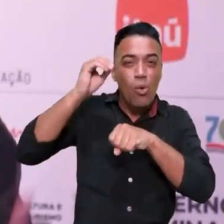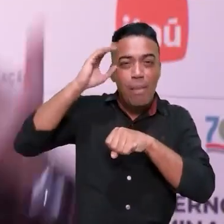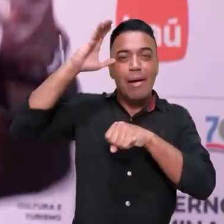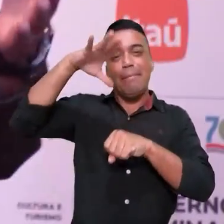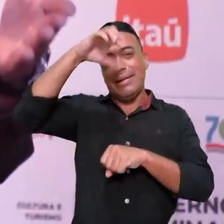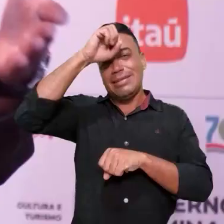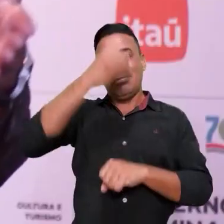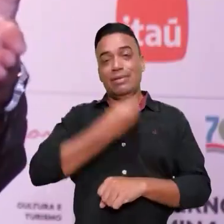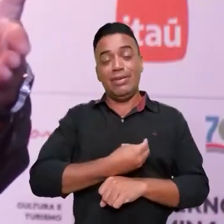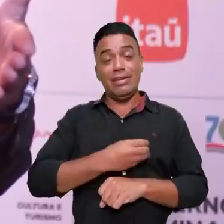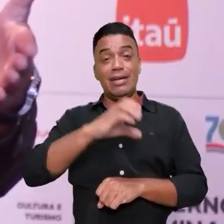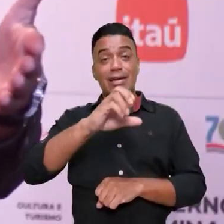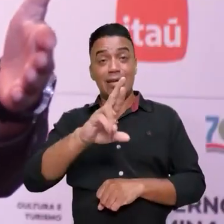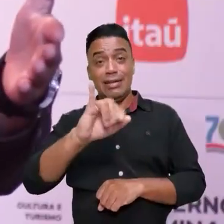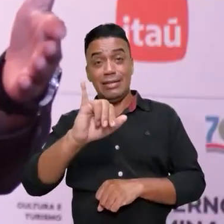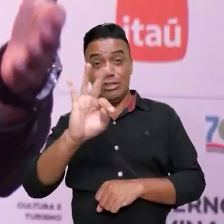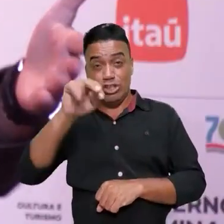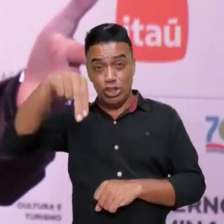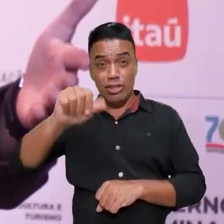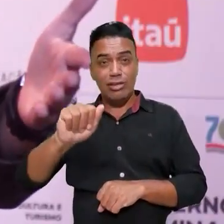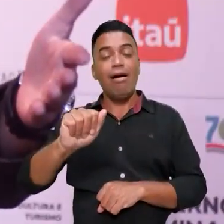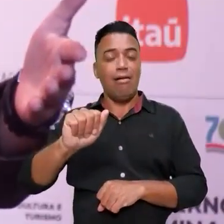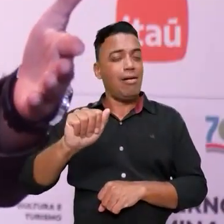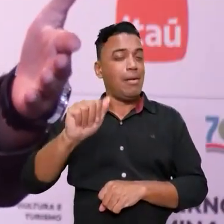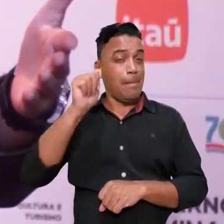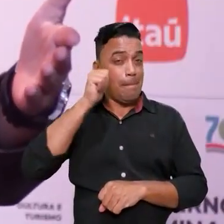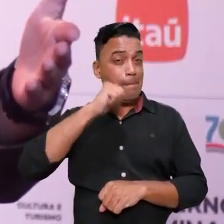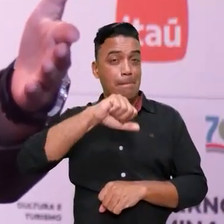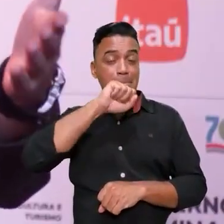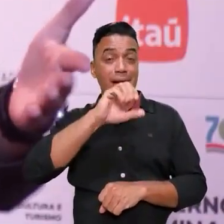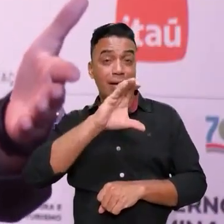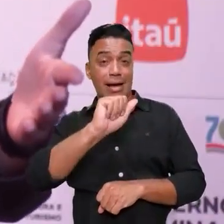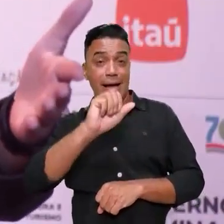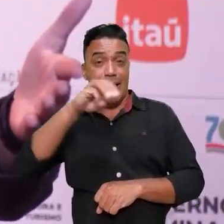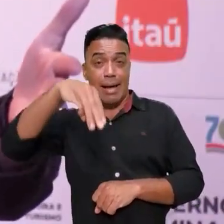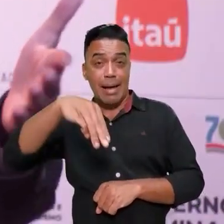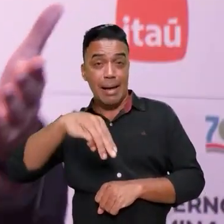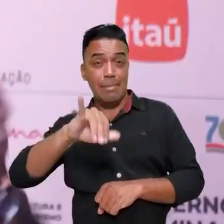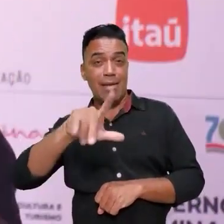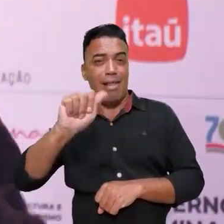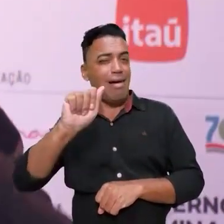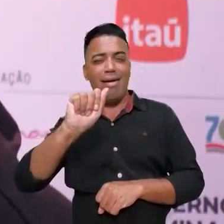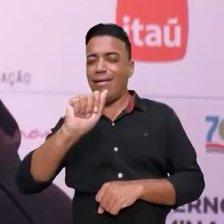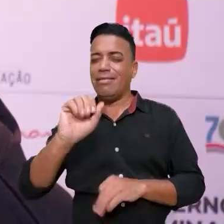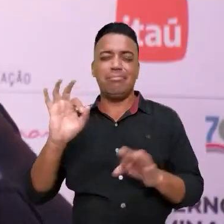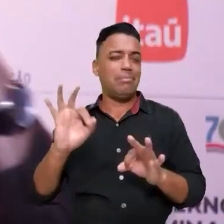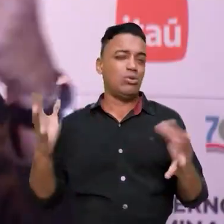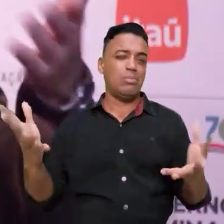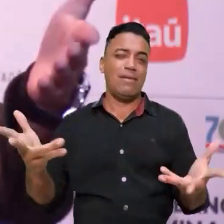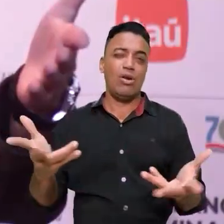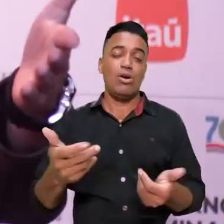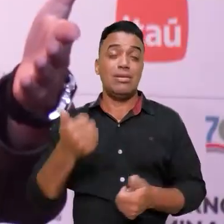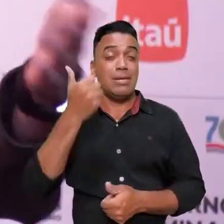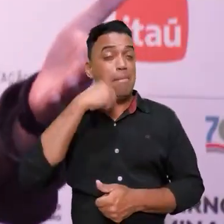vida. Cristina Raposo, mãe da Camila, é uma mestra na minha vida. Uma mestra na minha vida, né? Talvez tenha